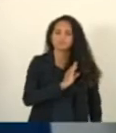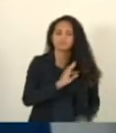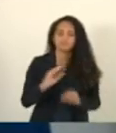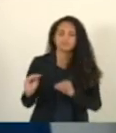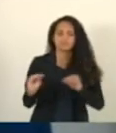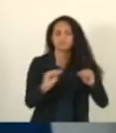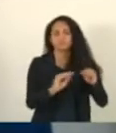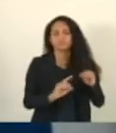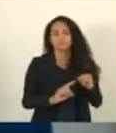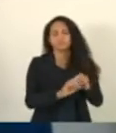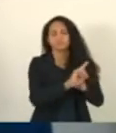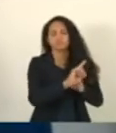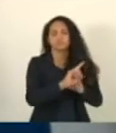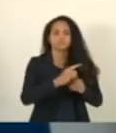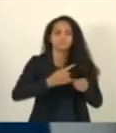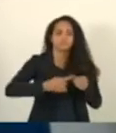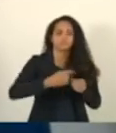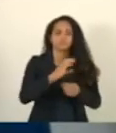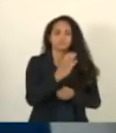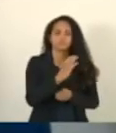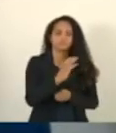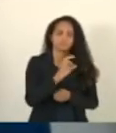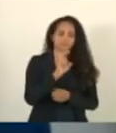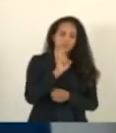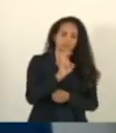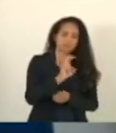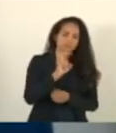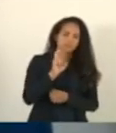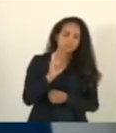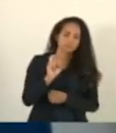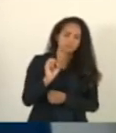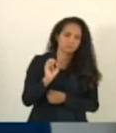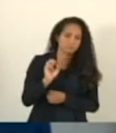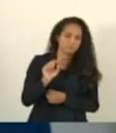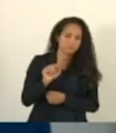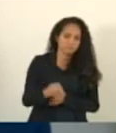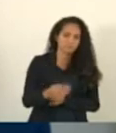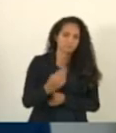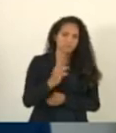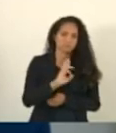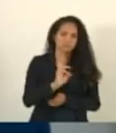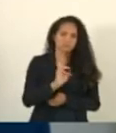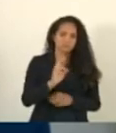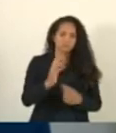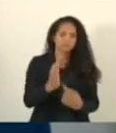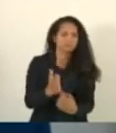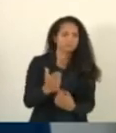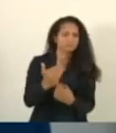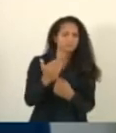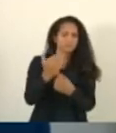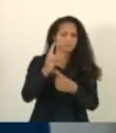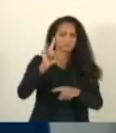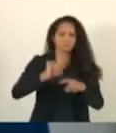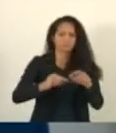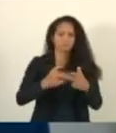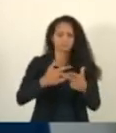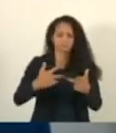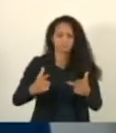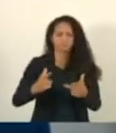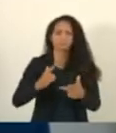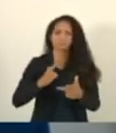com um investimento de quase 50 milhões de reais em tecnologia, né? Nós teremos aí um